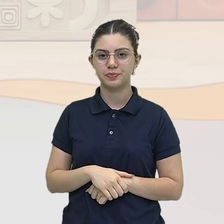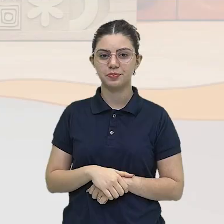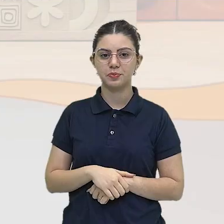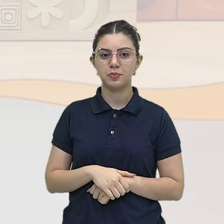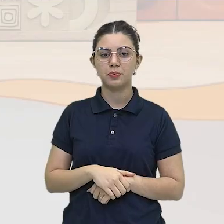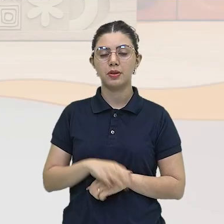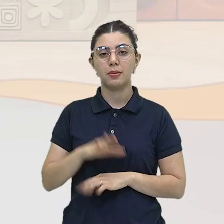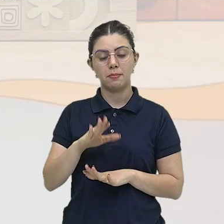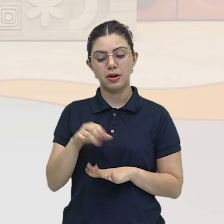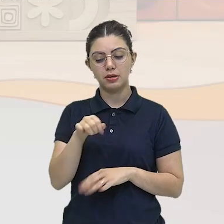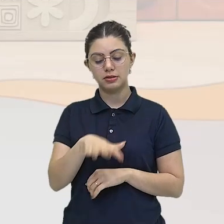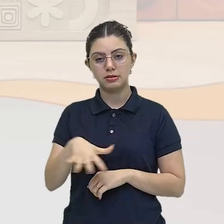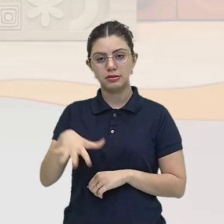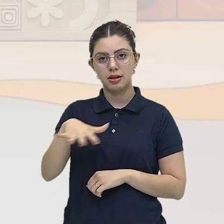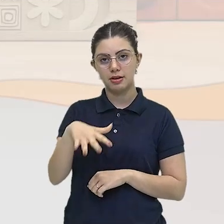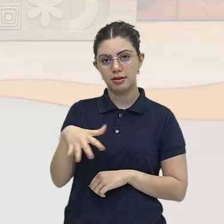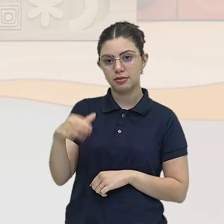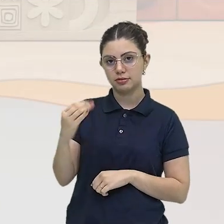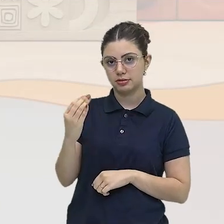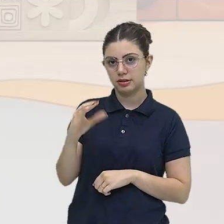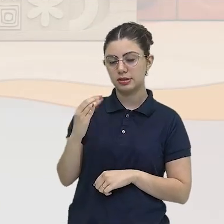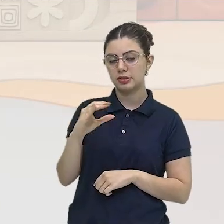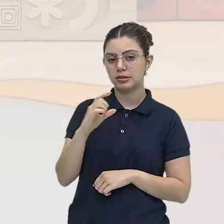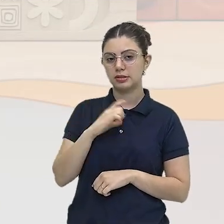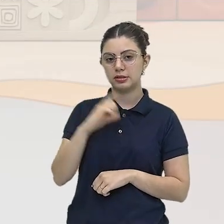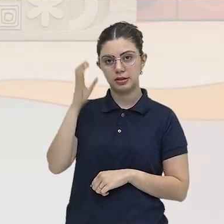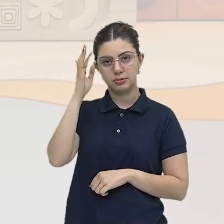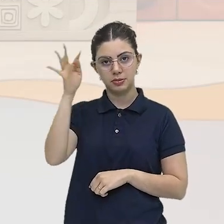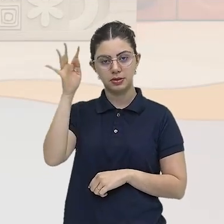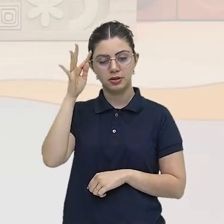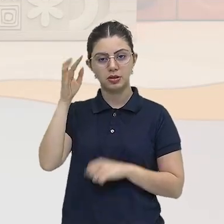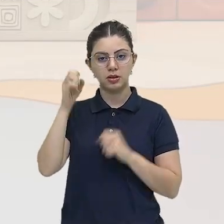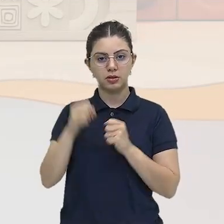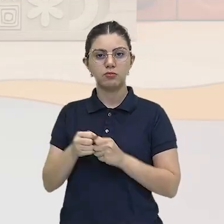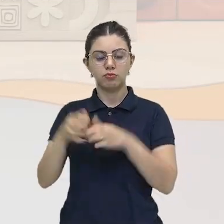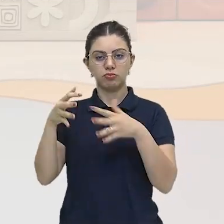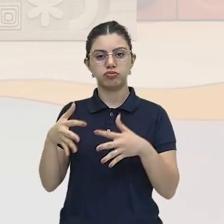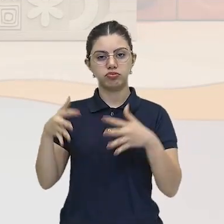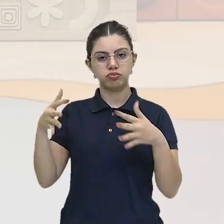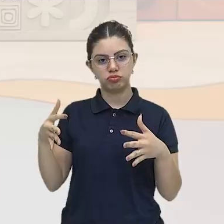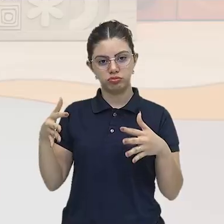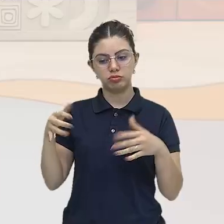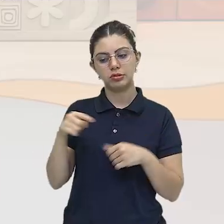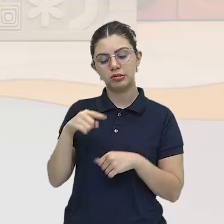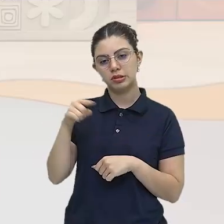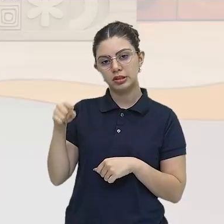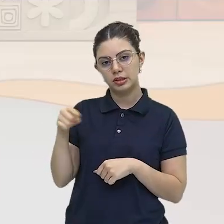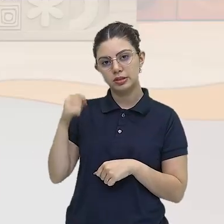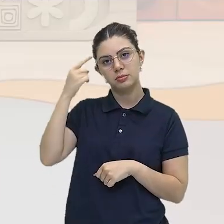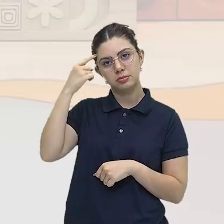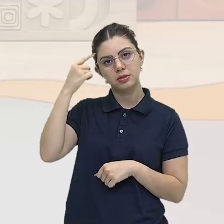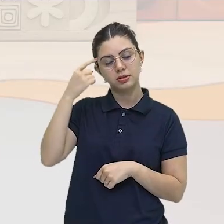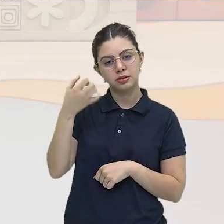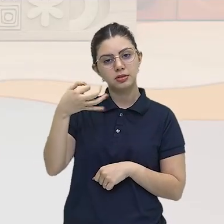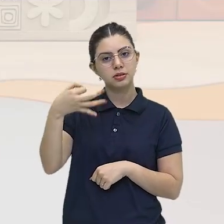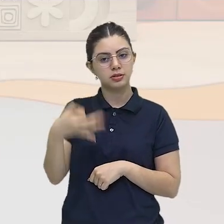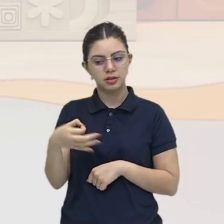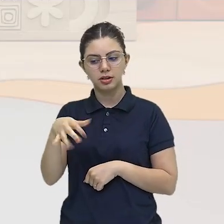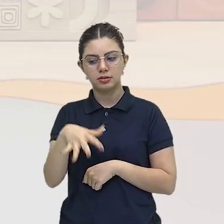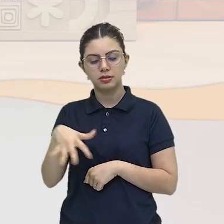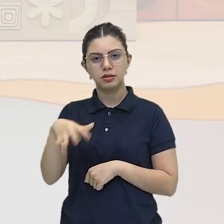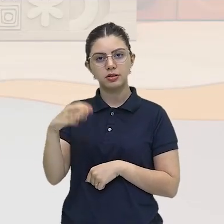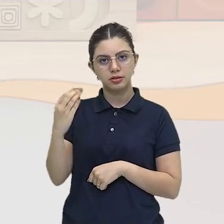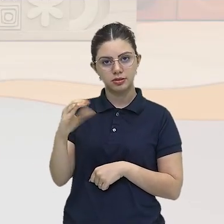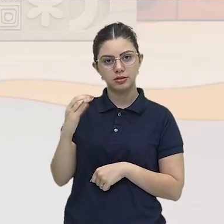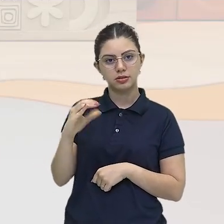da comunidade científica, a teoria do Big Bang é a teoria mais aceita entre os